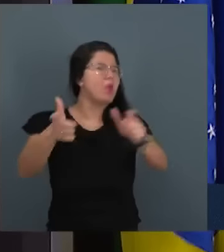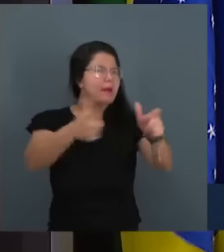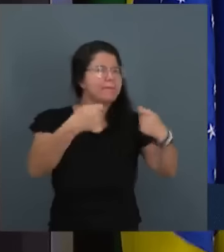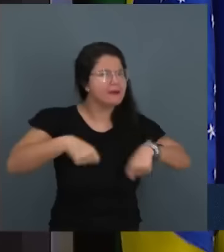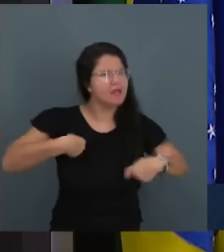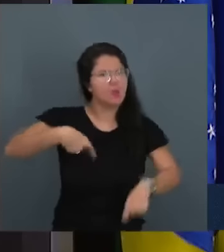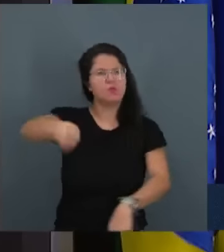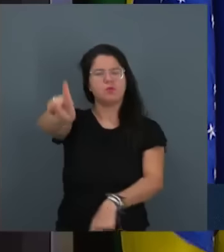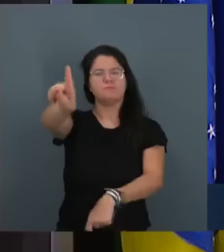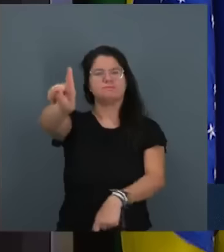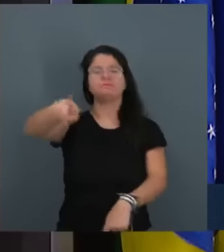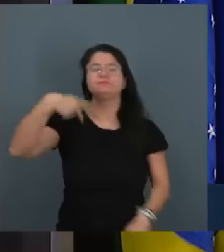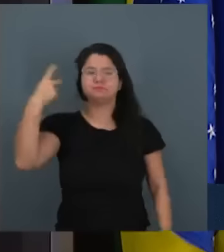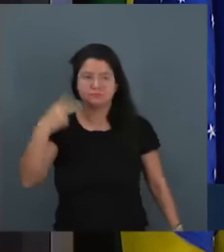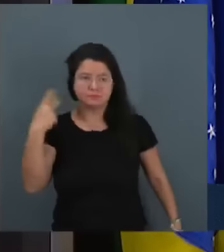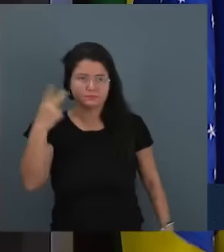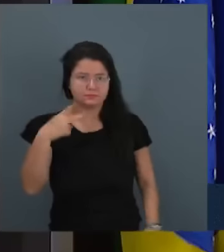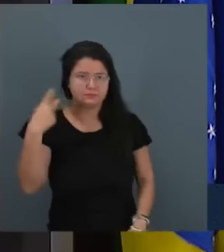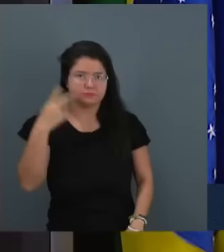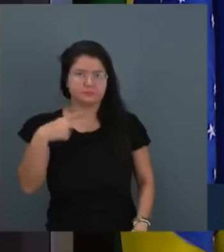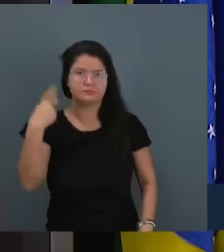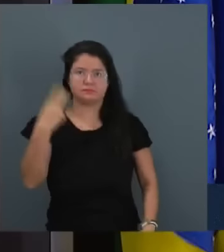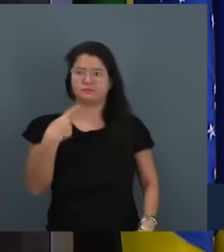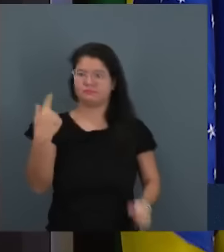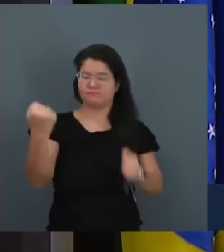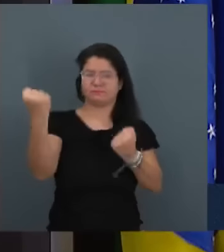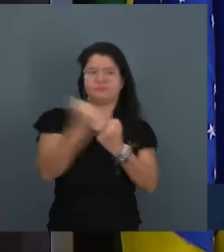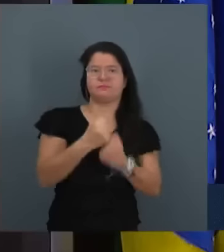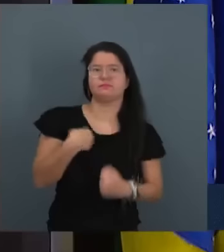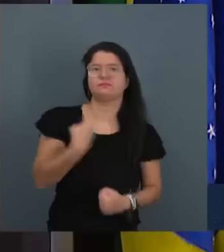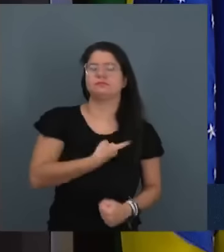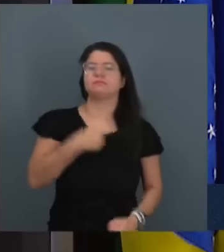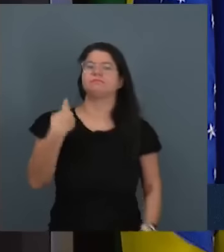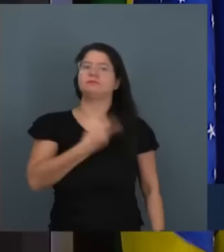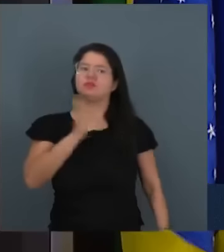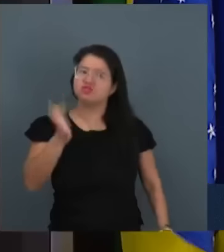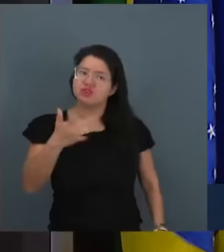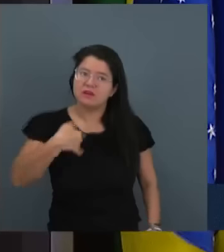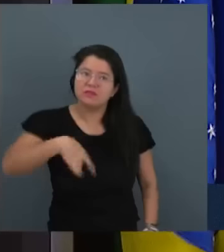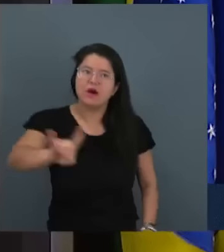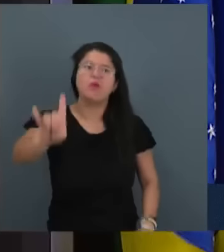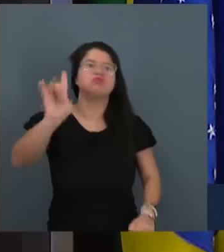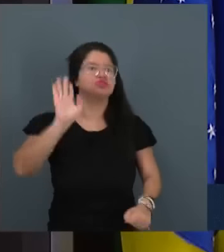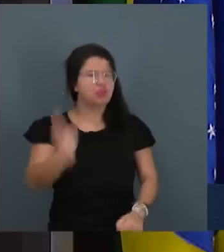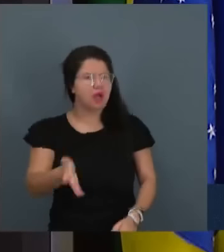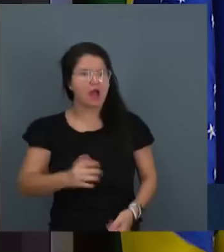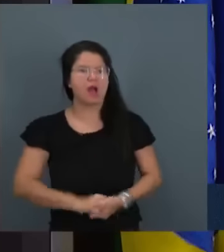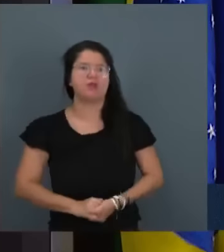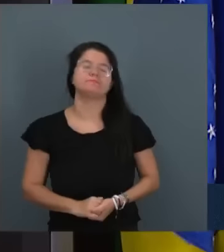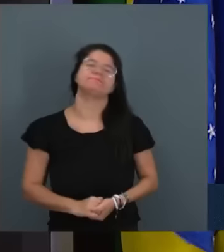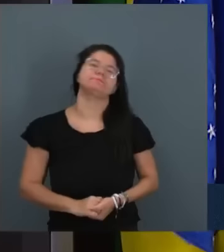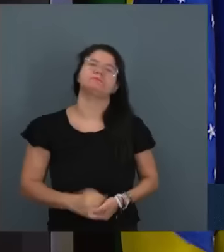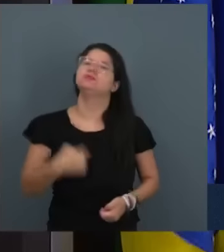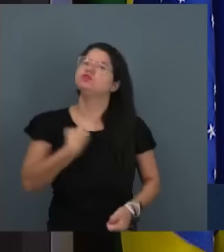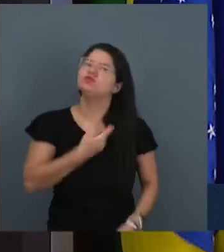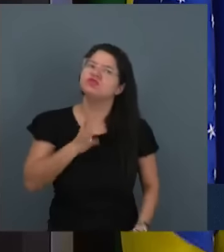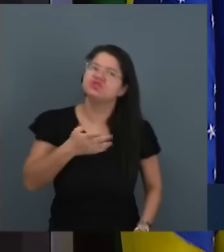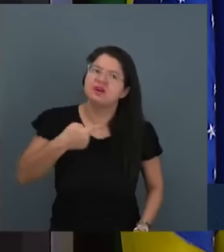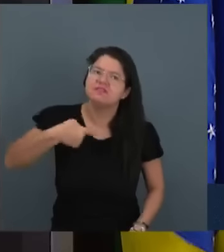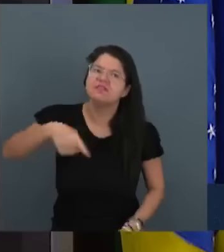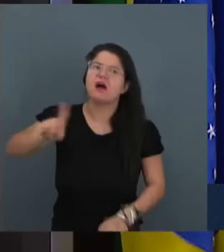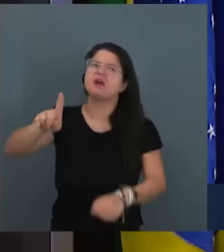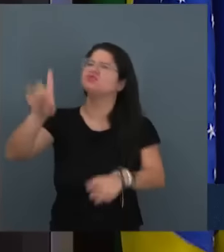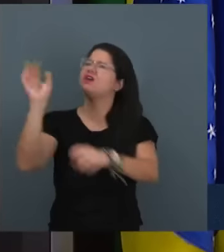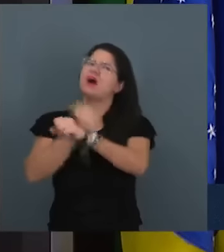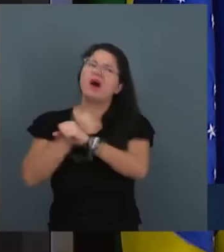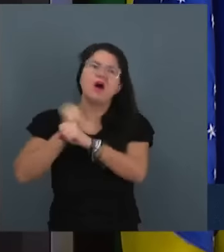E parlamentares que estão conosco. Nós já estamos indo. Nós já estamos indo há alguns